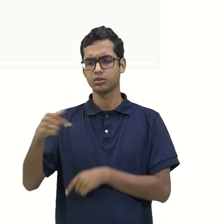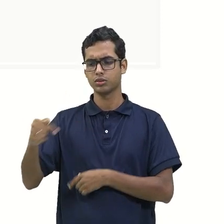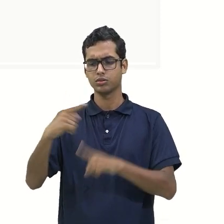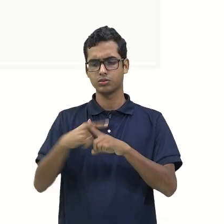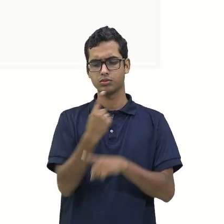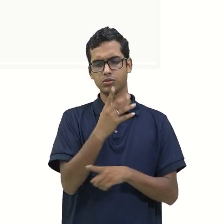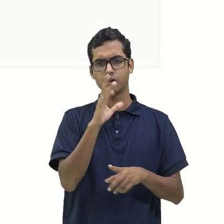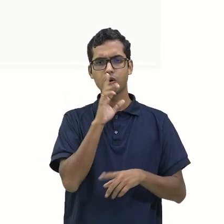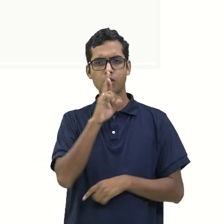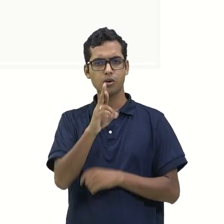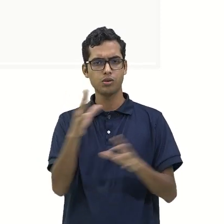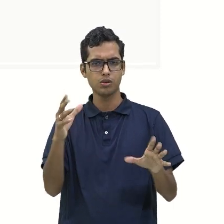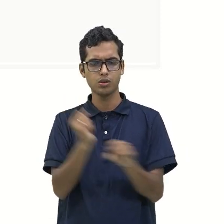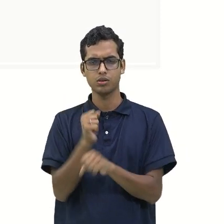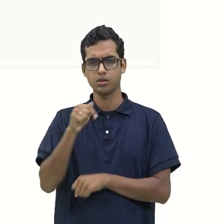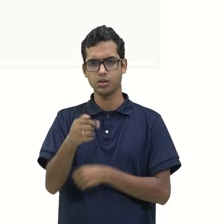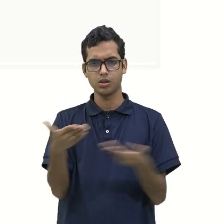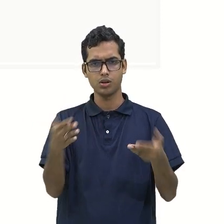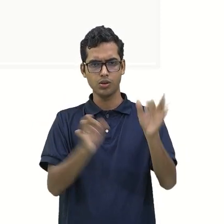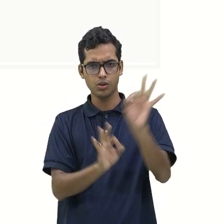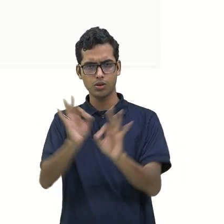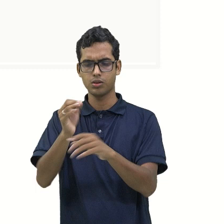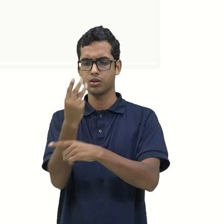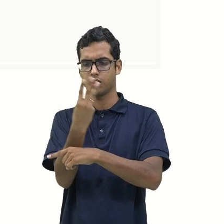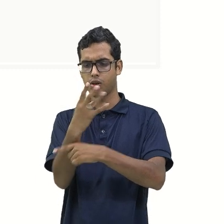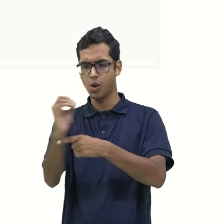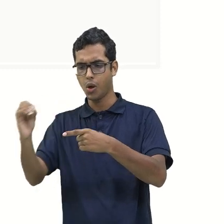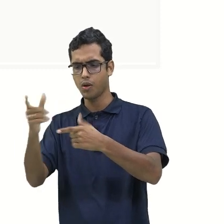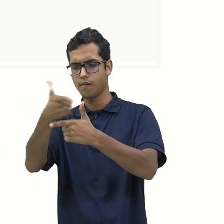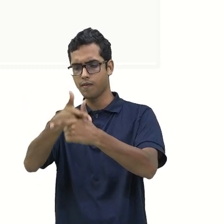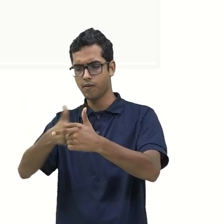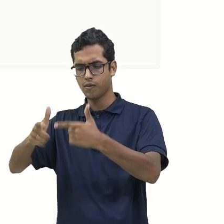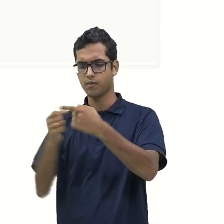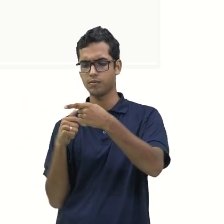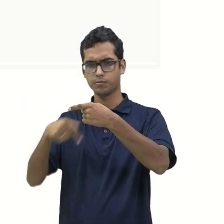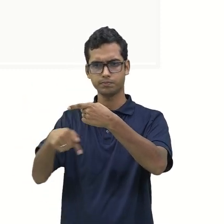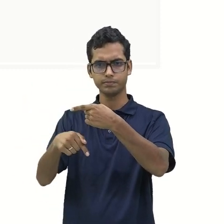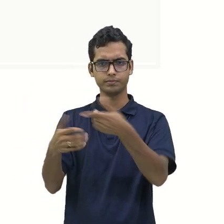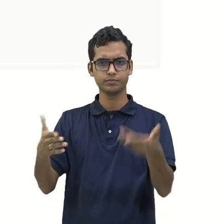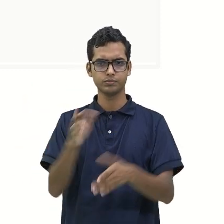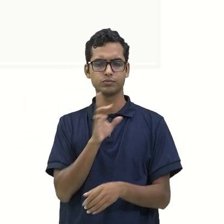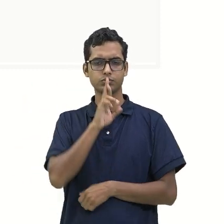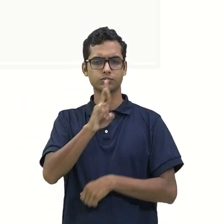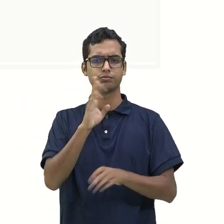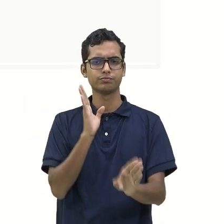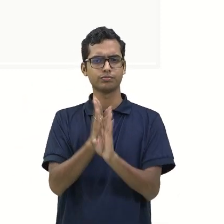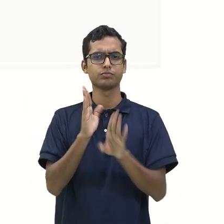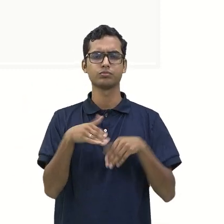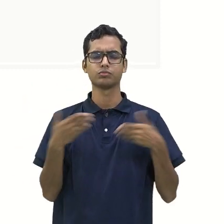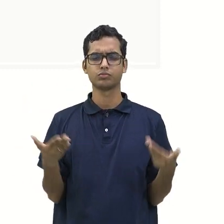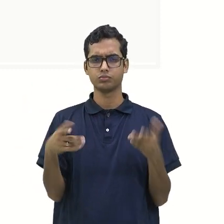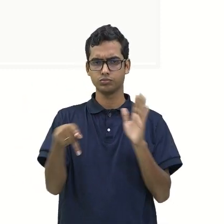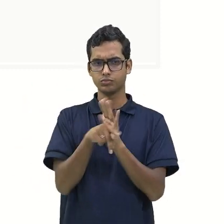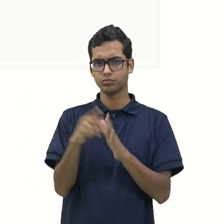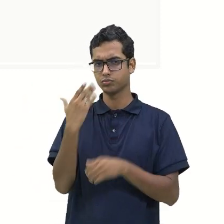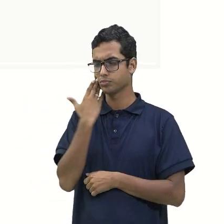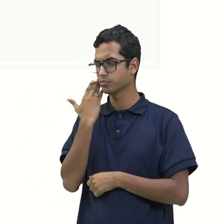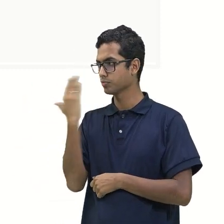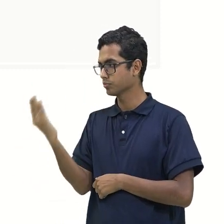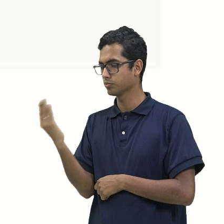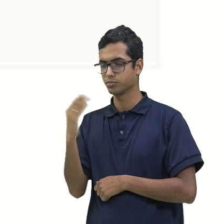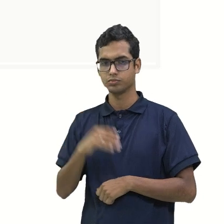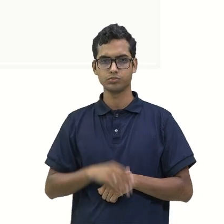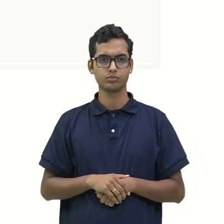Agora basta a gente dividir, né? 300 por 7 que a gente vai chegar no intervalo que ele está pedindo aí,